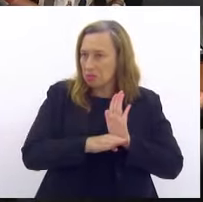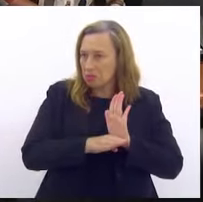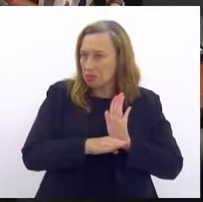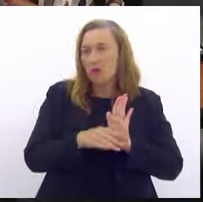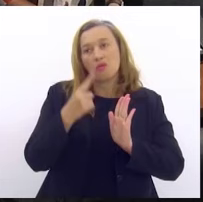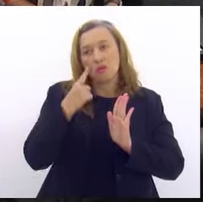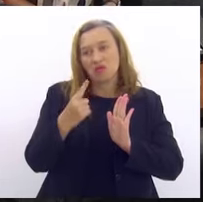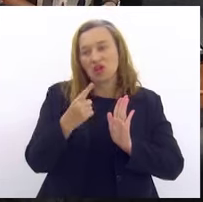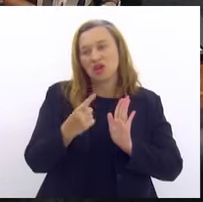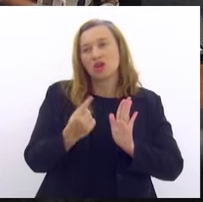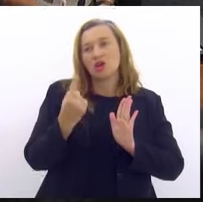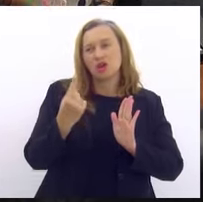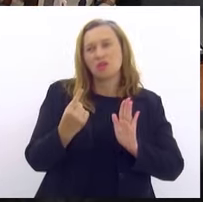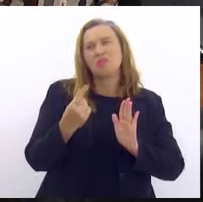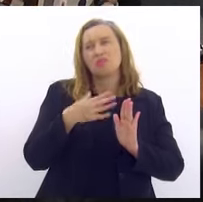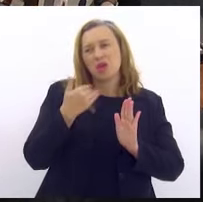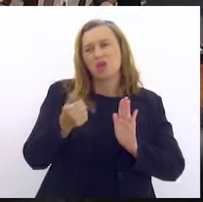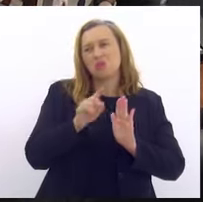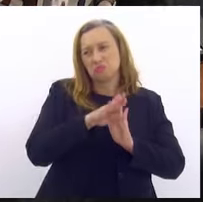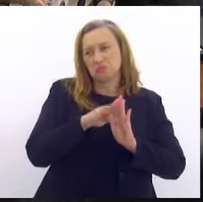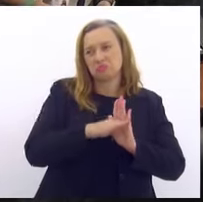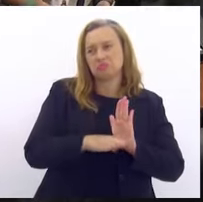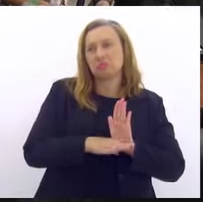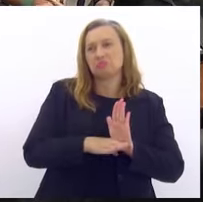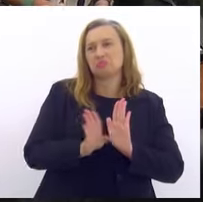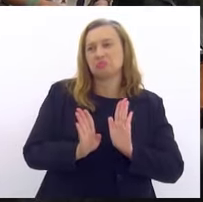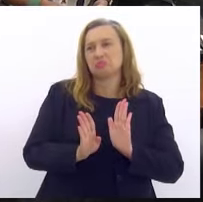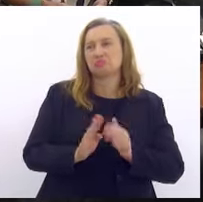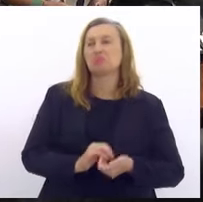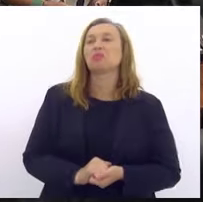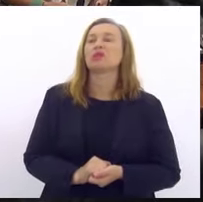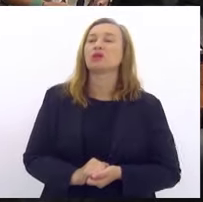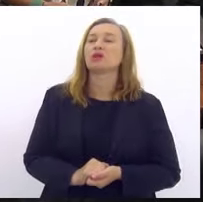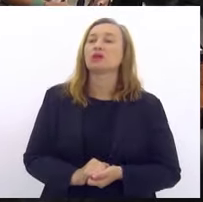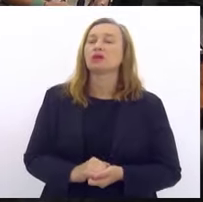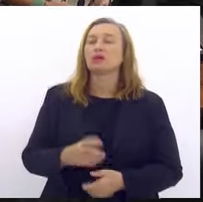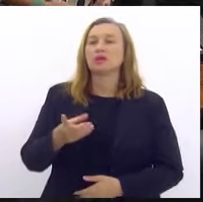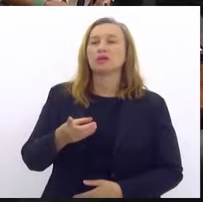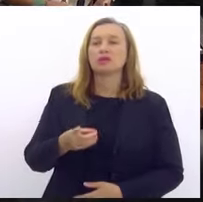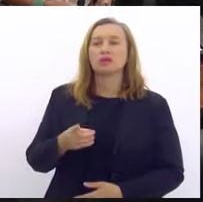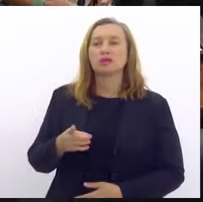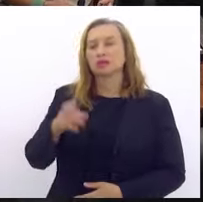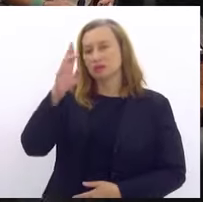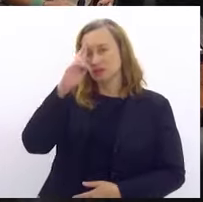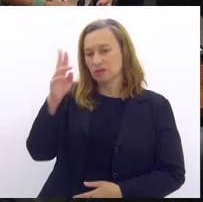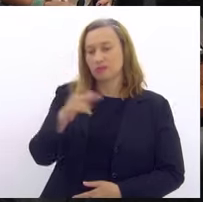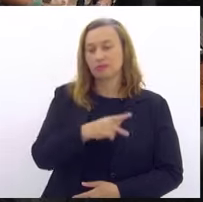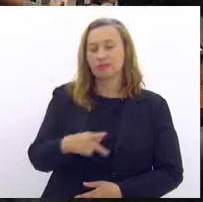Vamos por um, eu vou cantando mais rápido. Deputado Luiz. Senhor presidente.